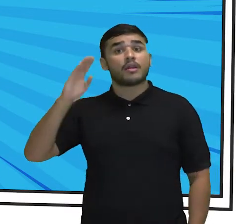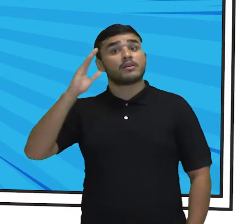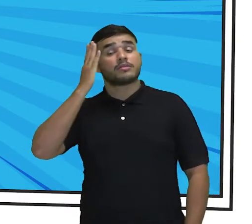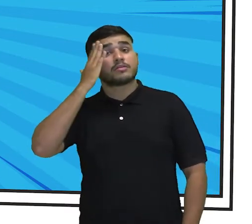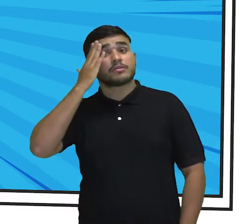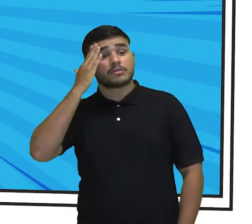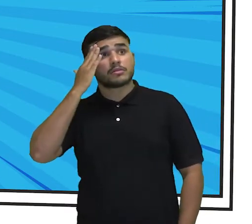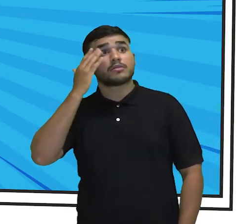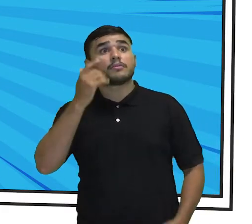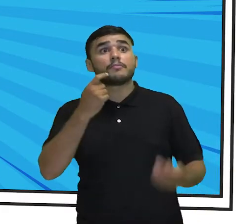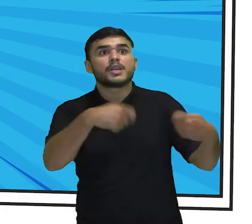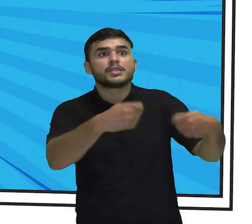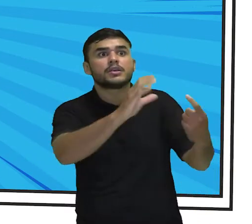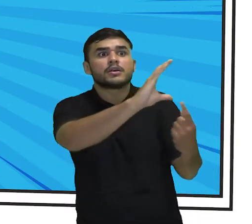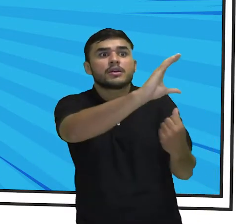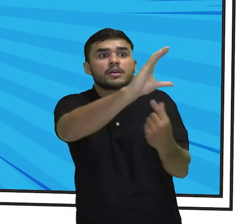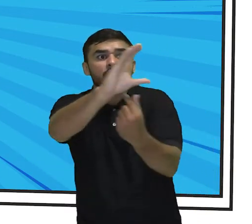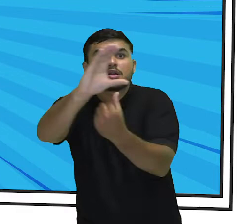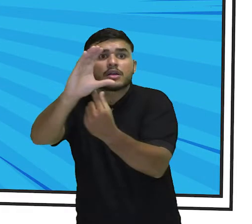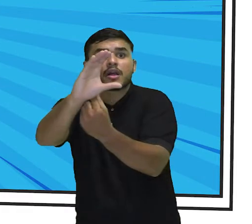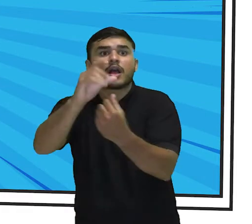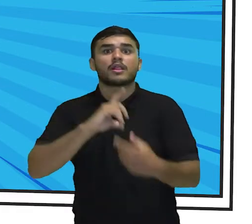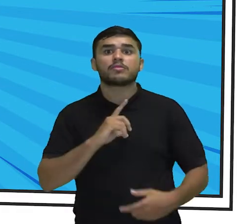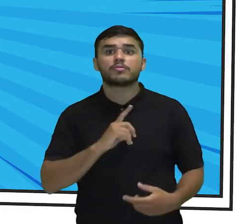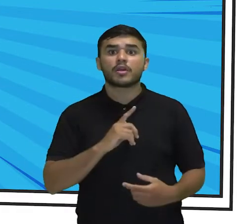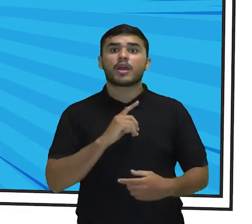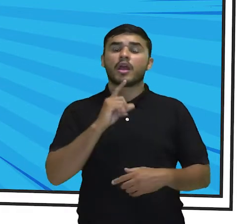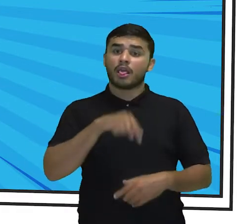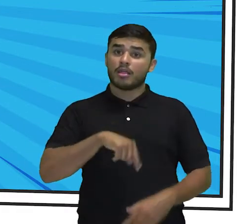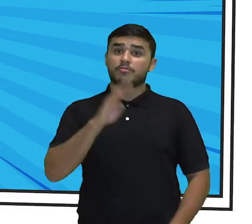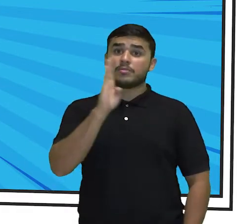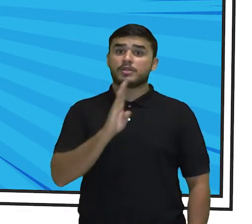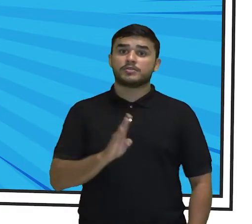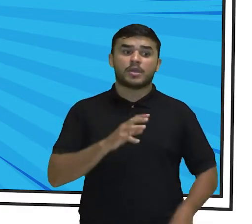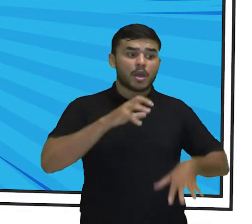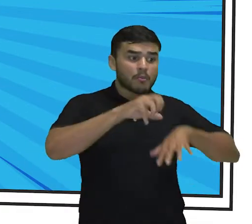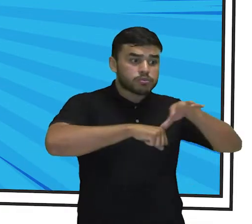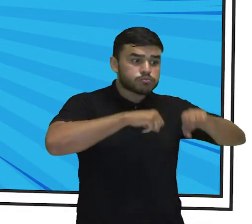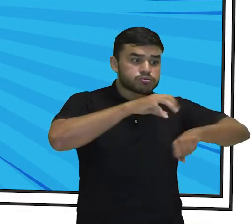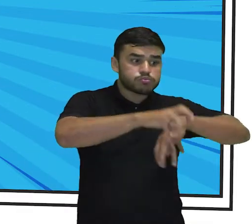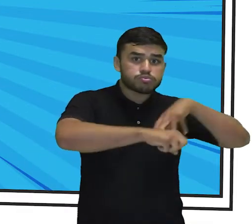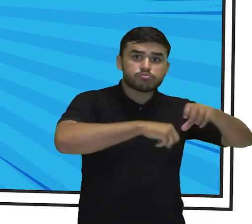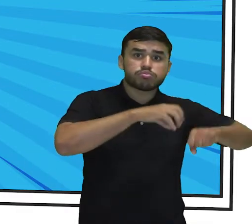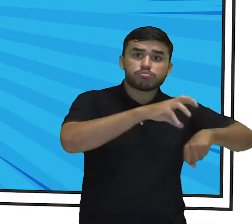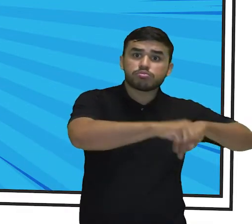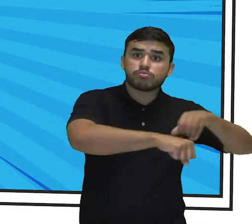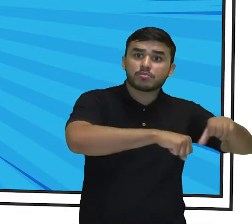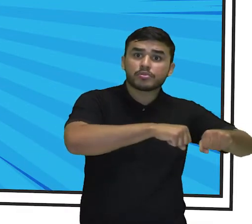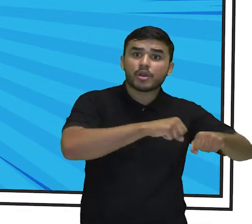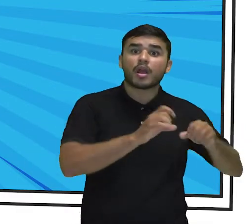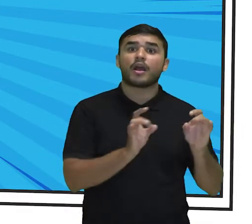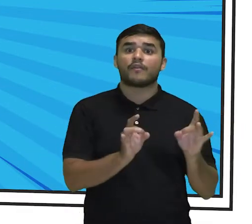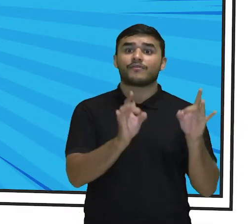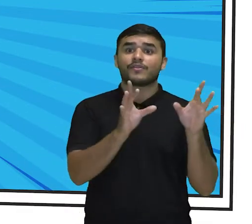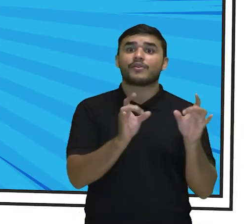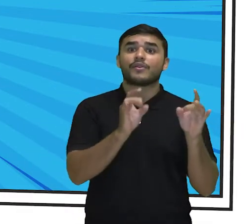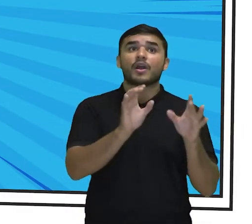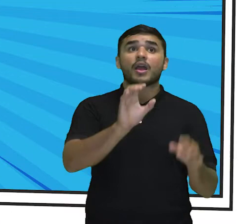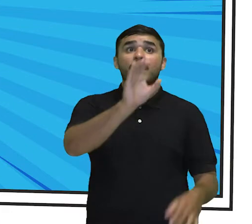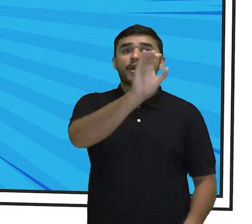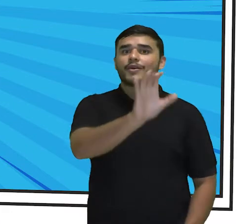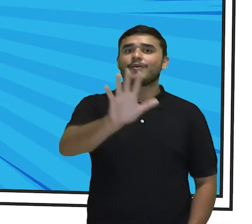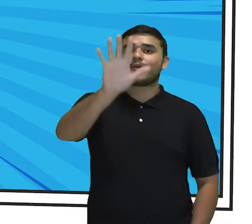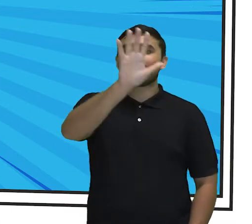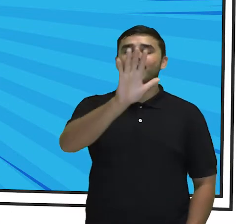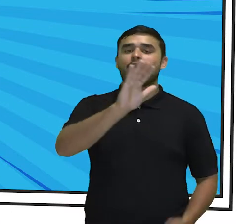produz. Nós somos uma colônia de exploração. Nós temos que ser explorados para mandar para a Europa